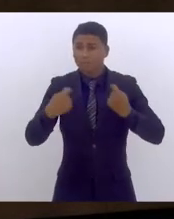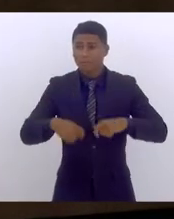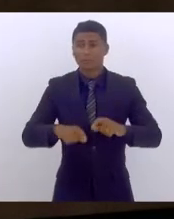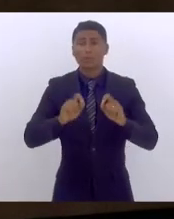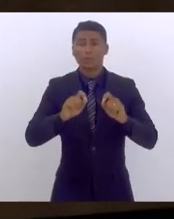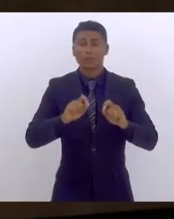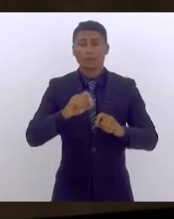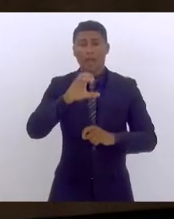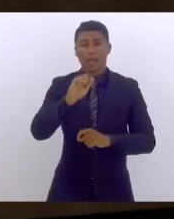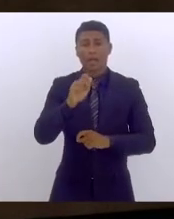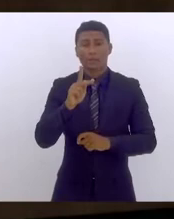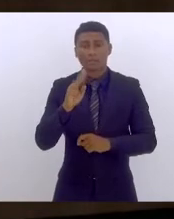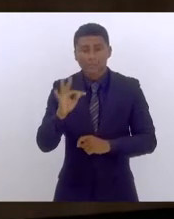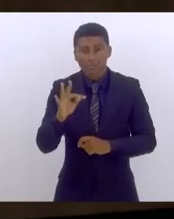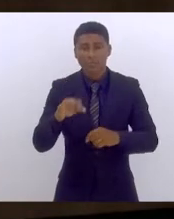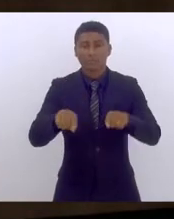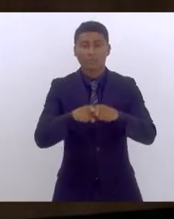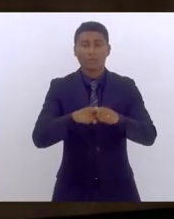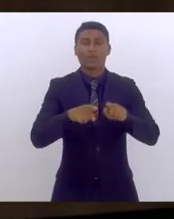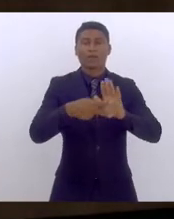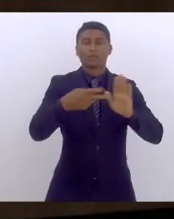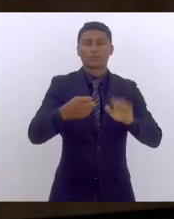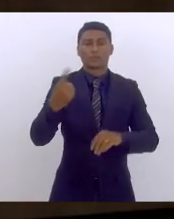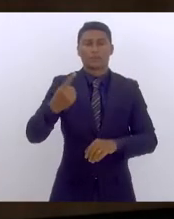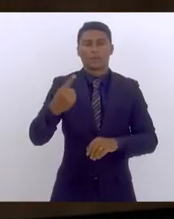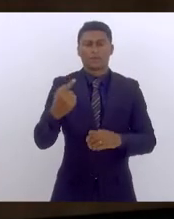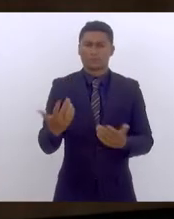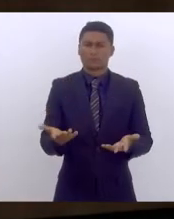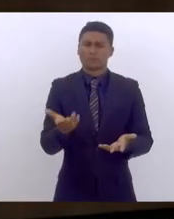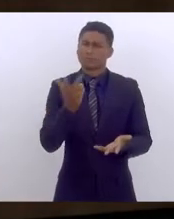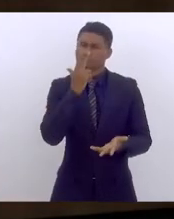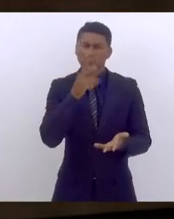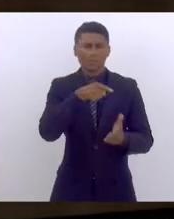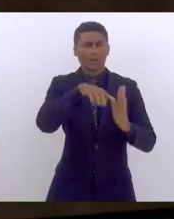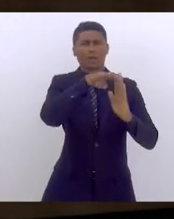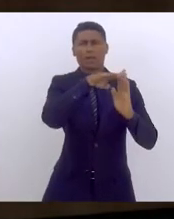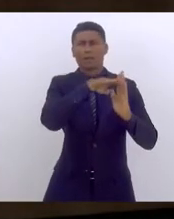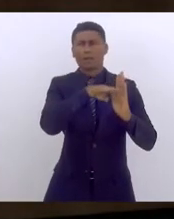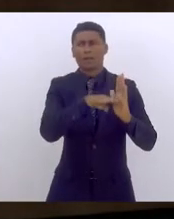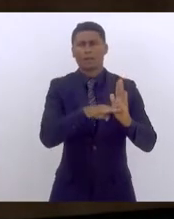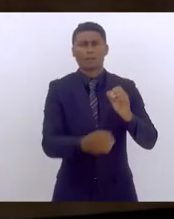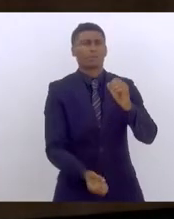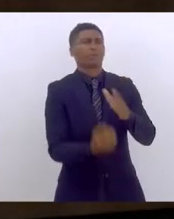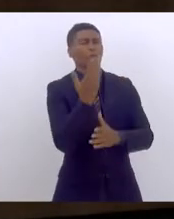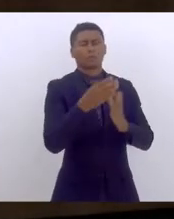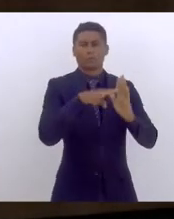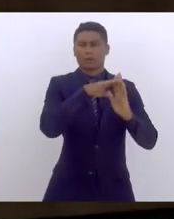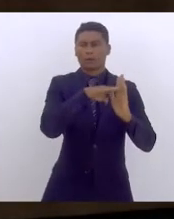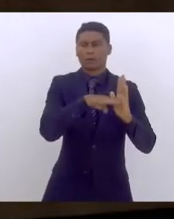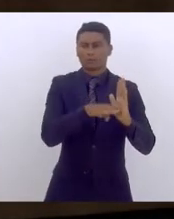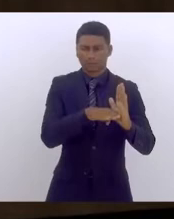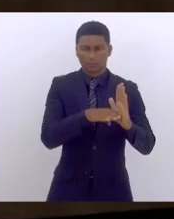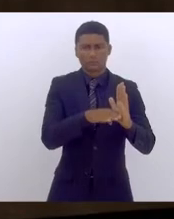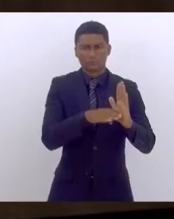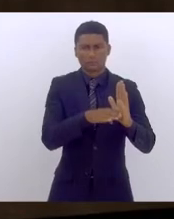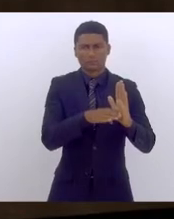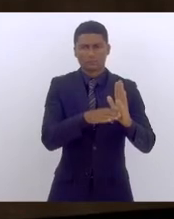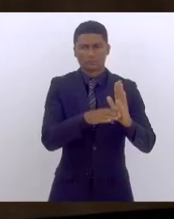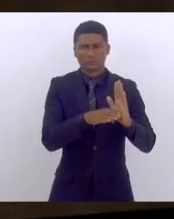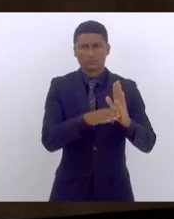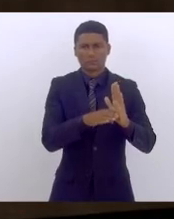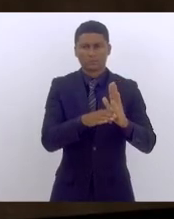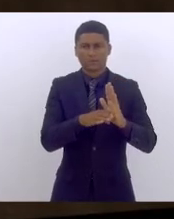caput e no artigo 1º. Ele não está criando um programa simplesmente em cima